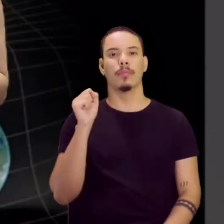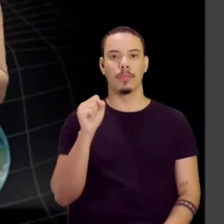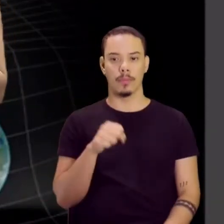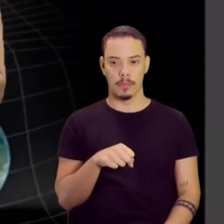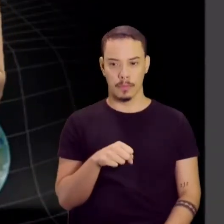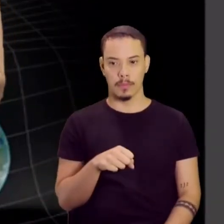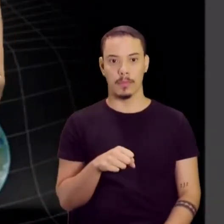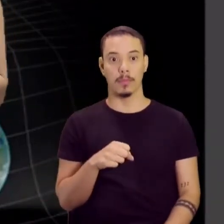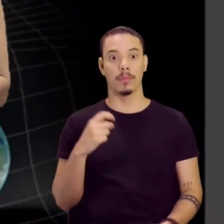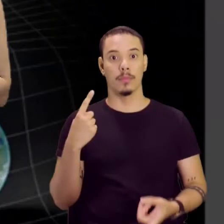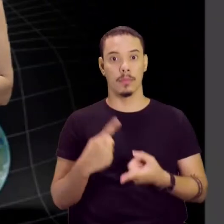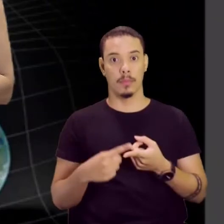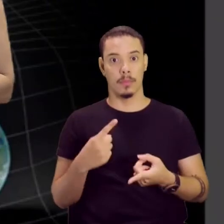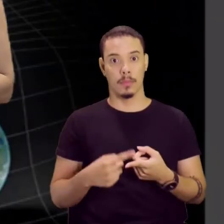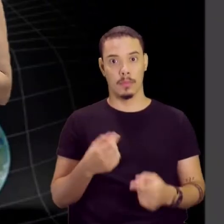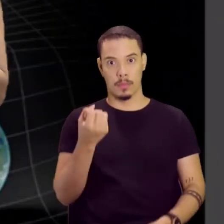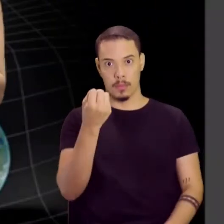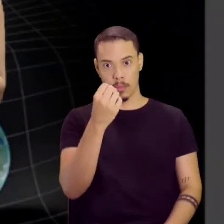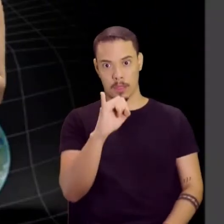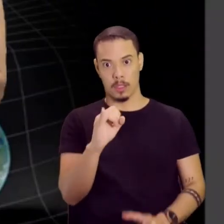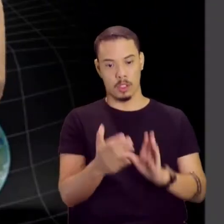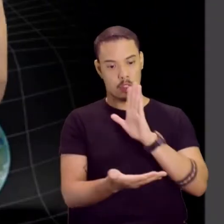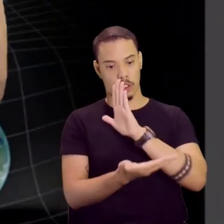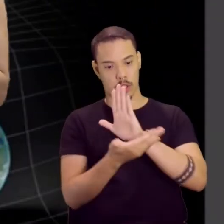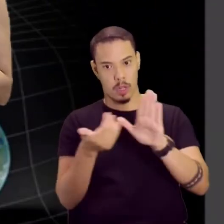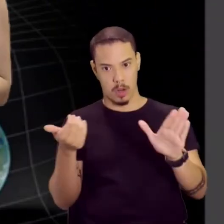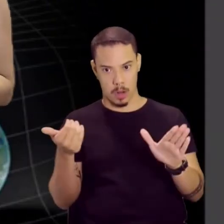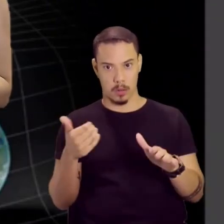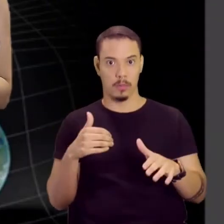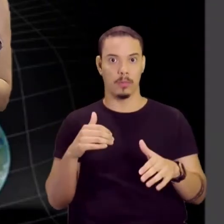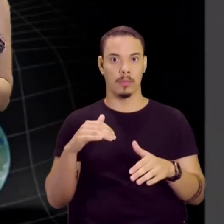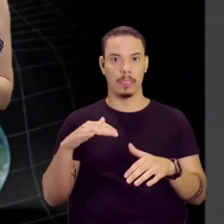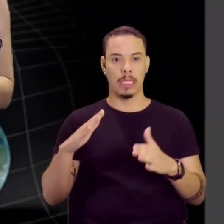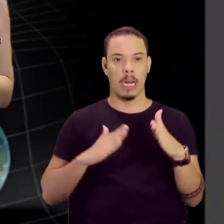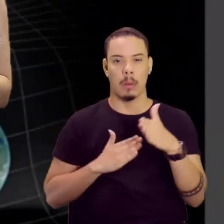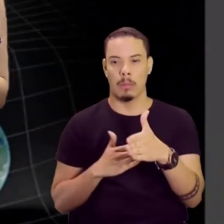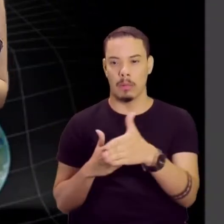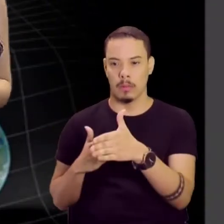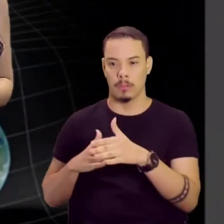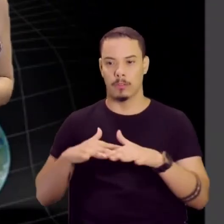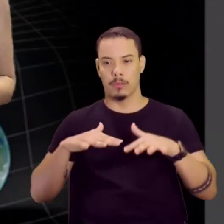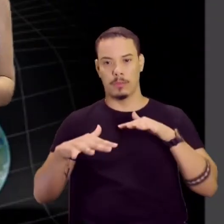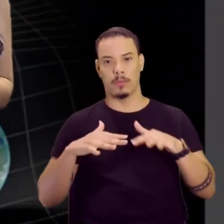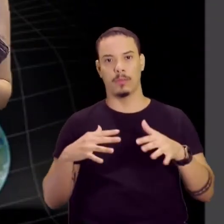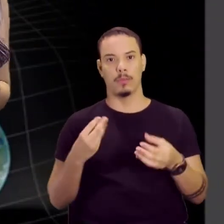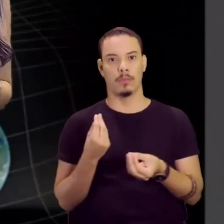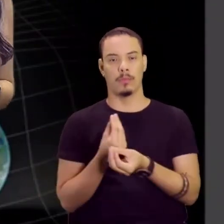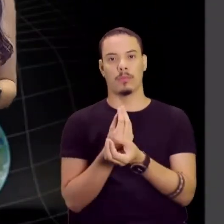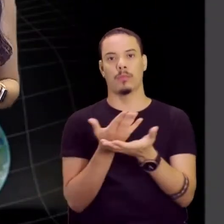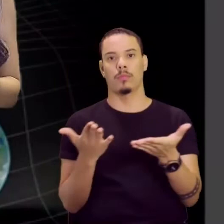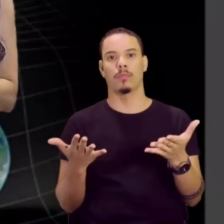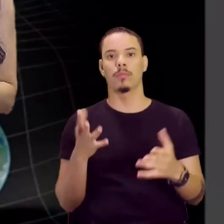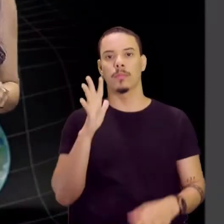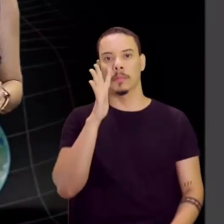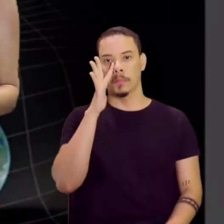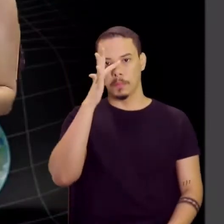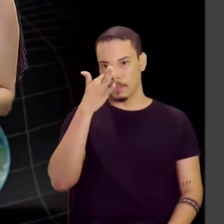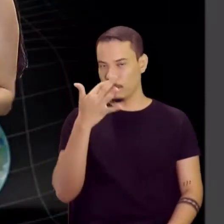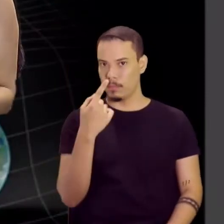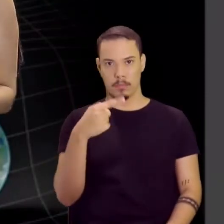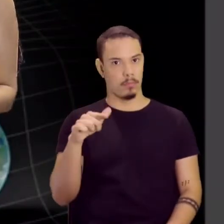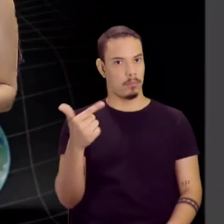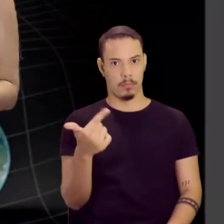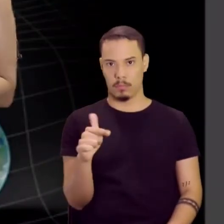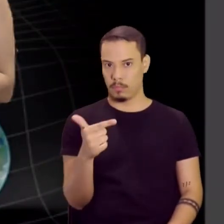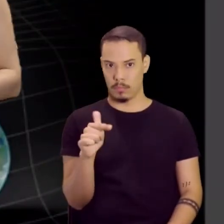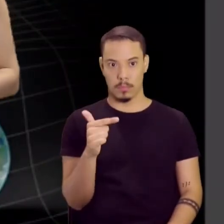certo? Porque se você tirar o agente que limita o movimento, ou seja, que oferece a resistência ao movimento, você não tem